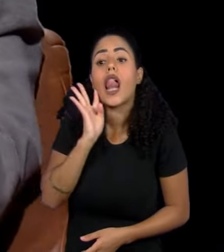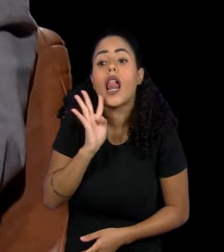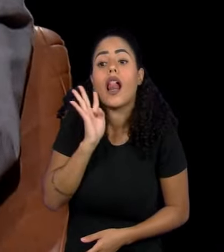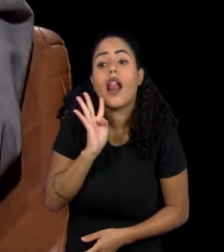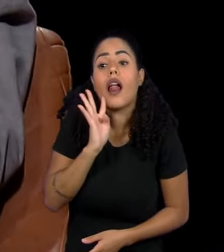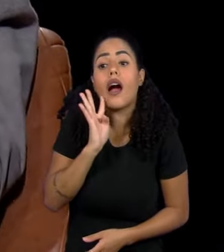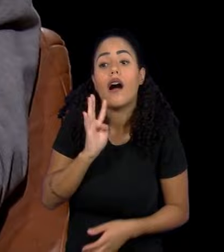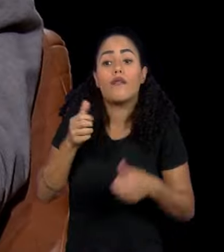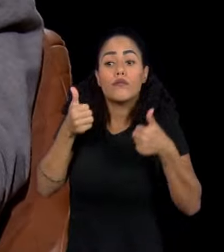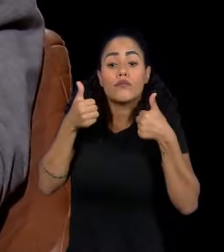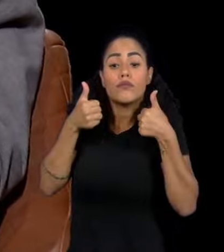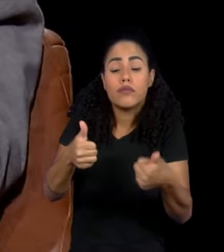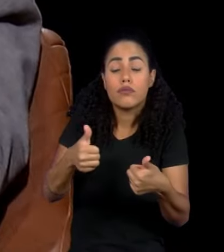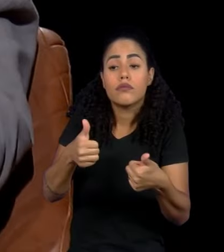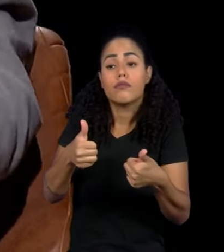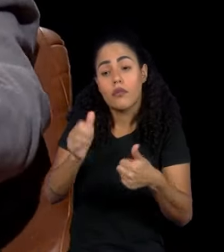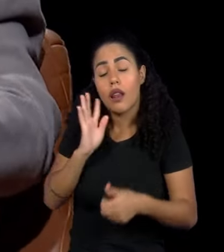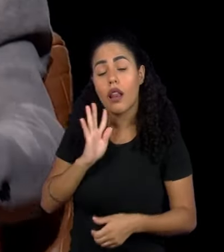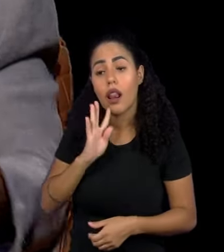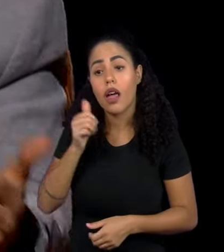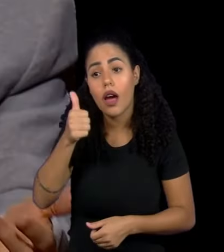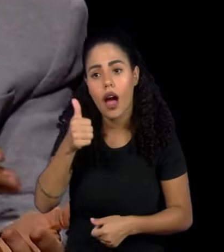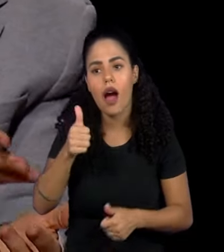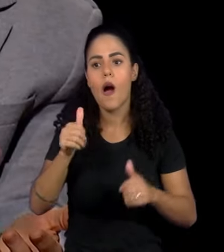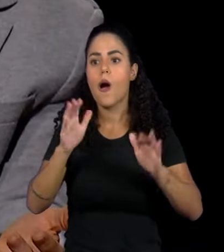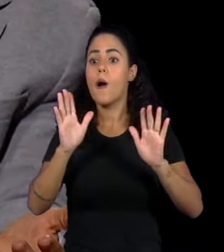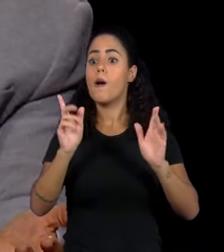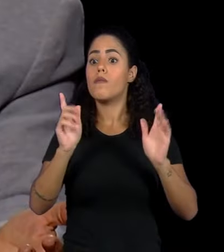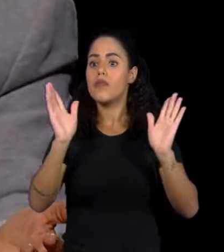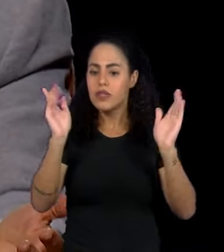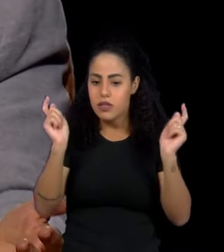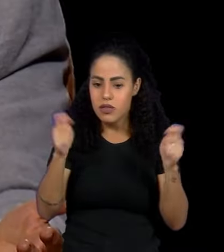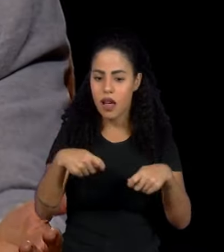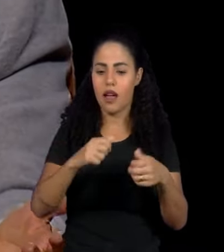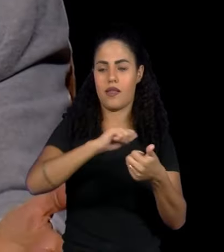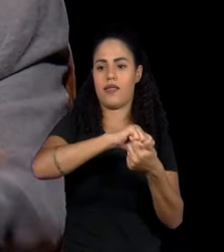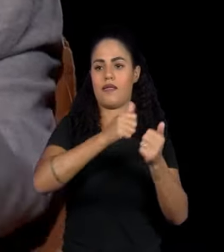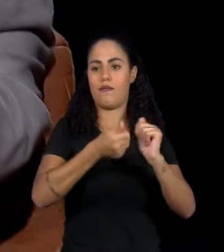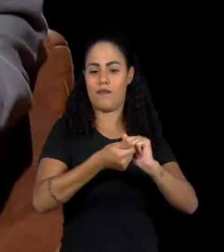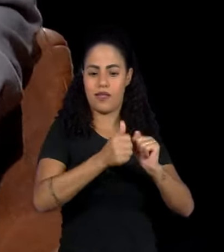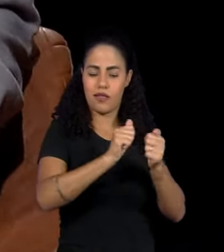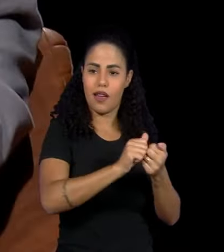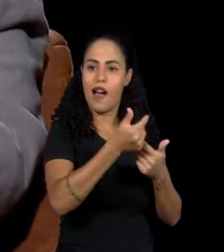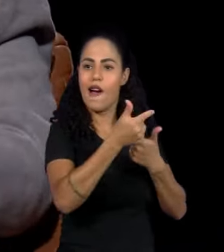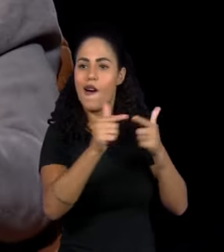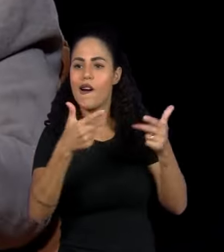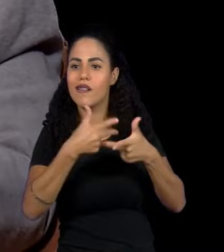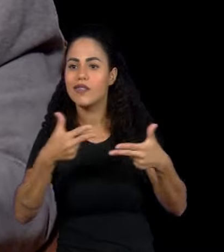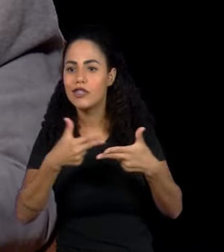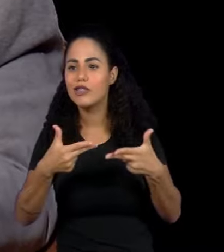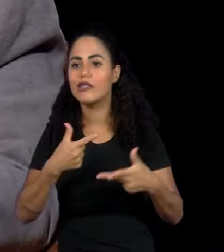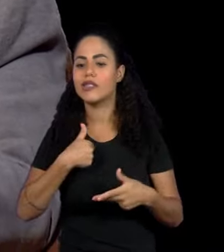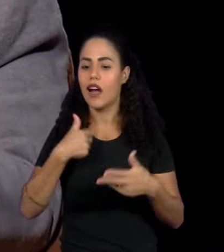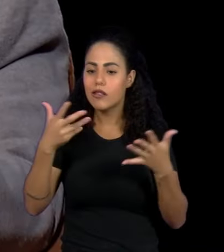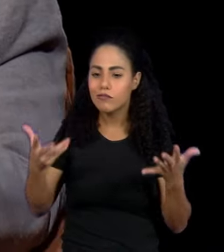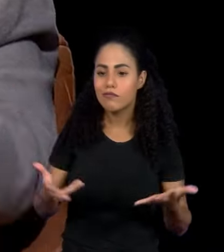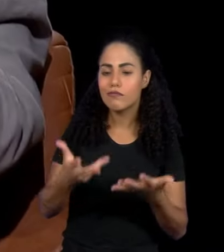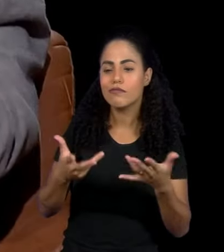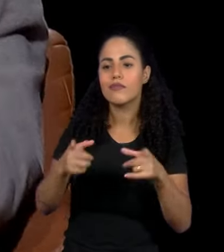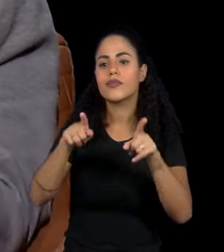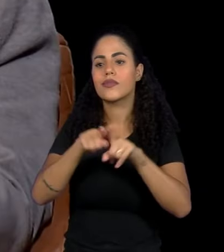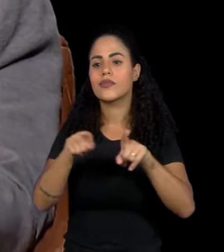mas essas coisas bacanas, elas poderiam entrar através de uma outra dinâmica, né? De uma dinâmica que favorecesse mais